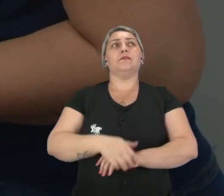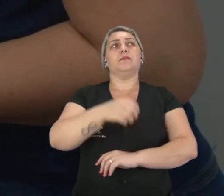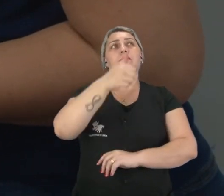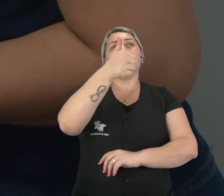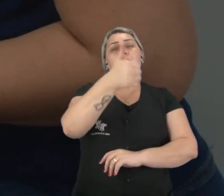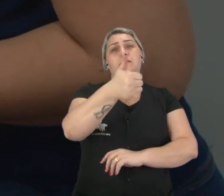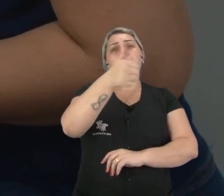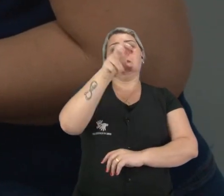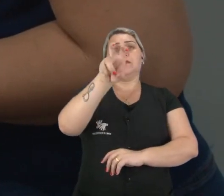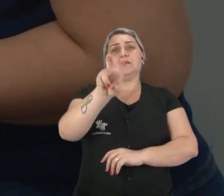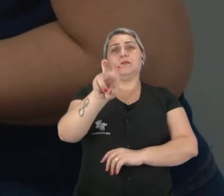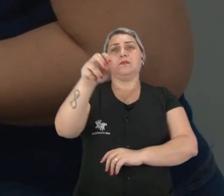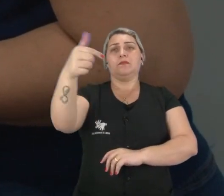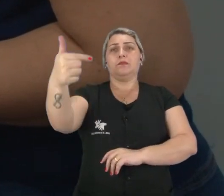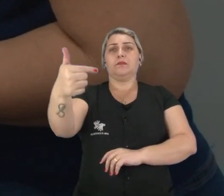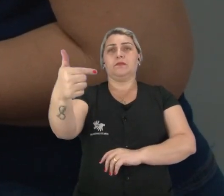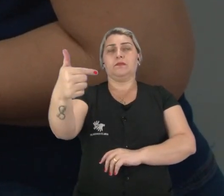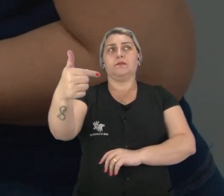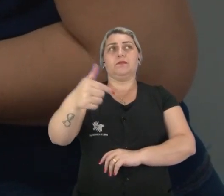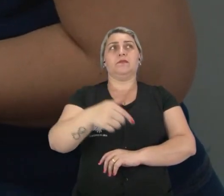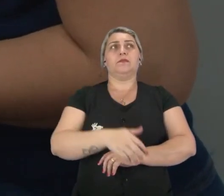1,51,